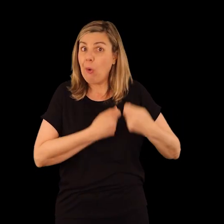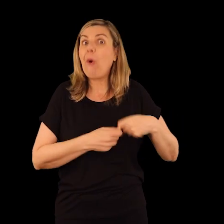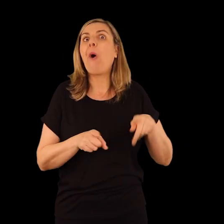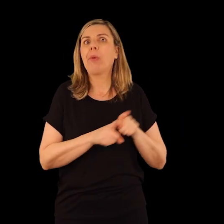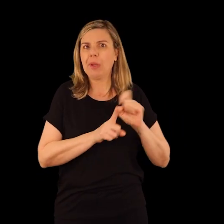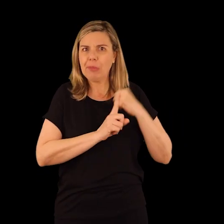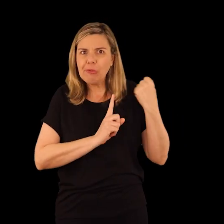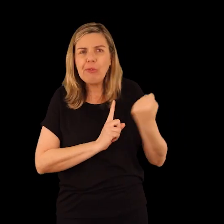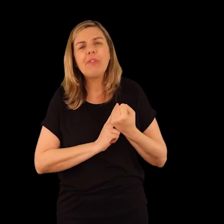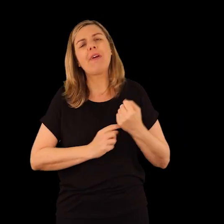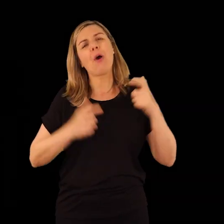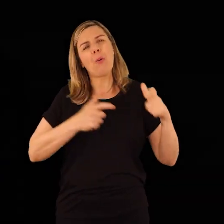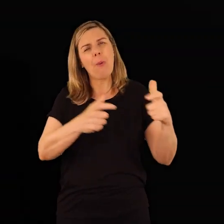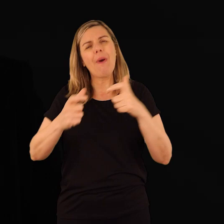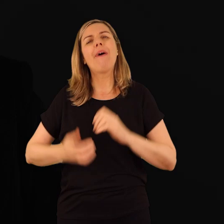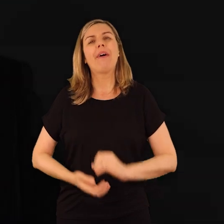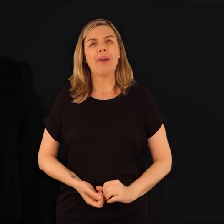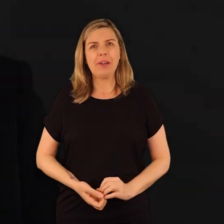econômico, social desses lugares, né?